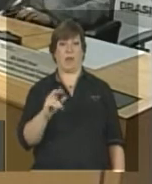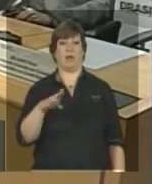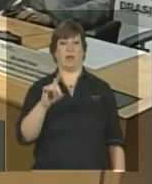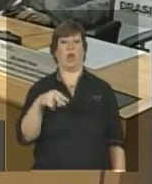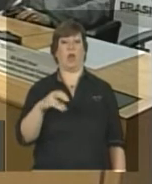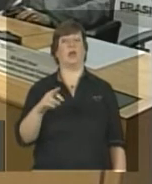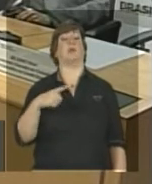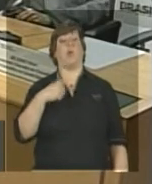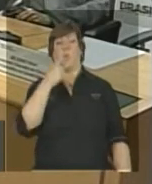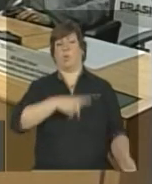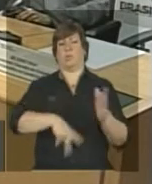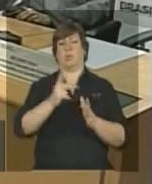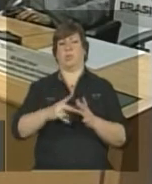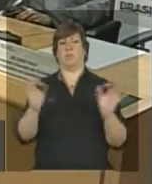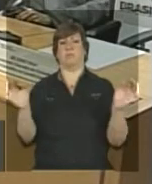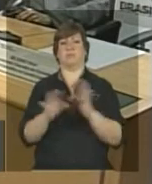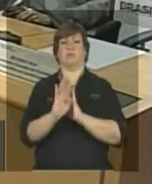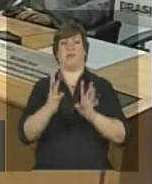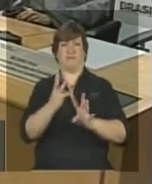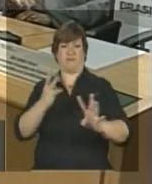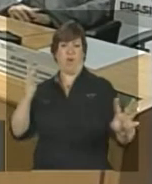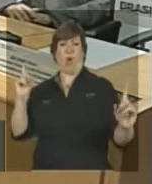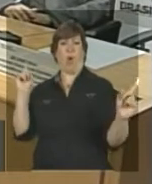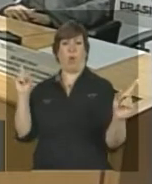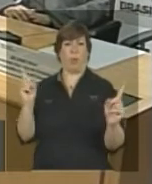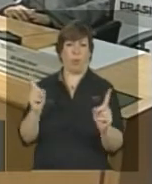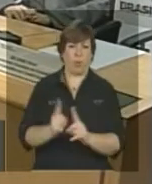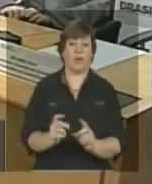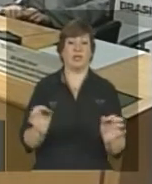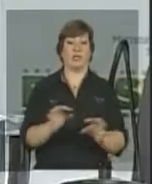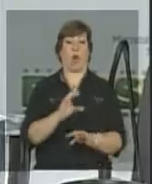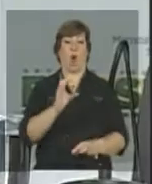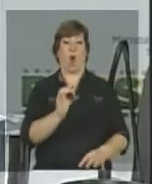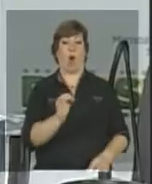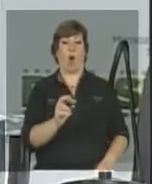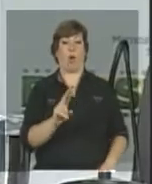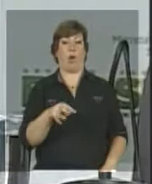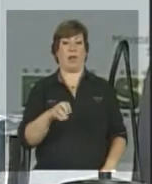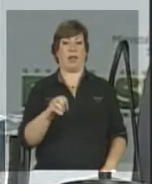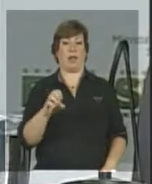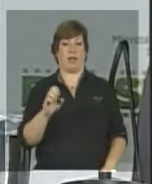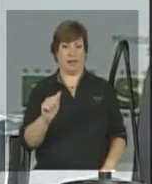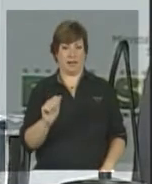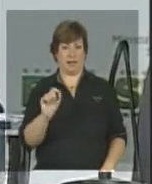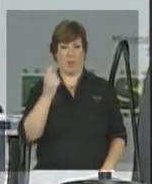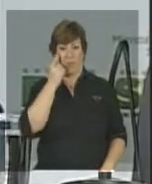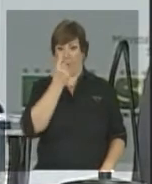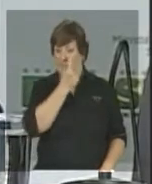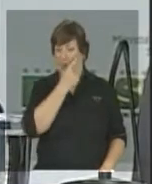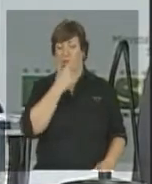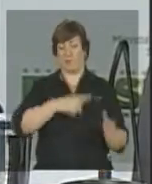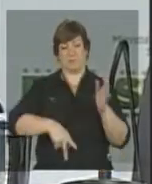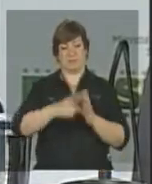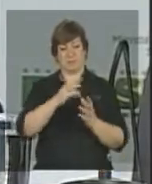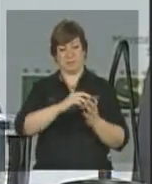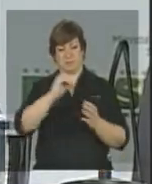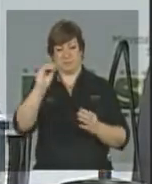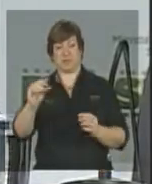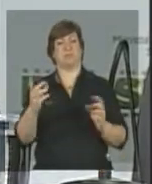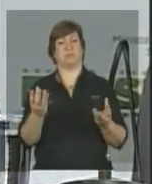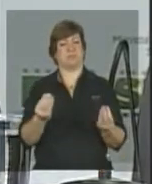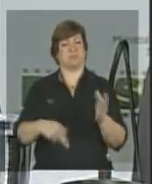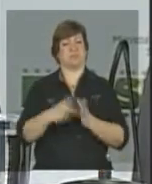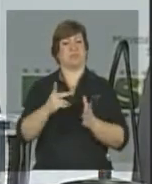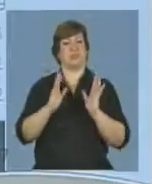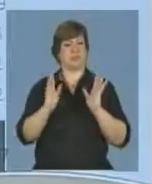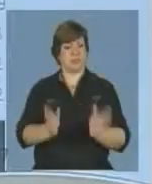córnea. Em se tratando de um estado do Nordeste, essa é uma notícia muito importante para o país. Aí vocês